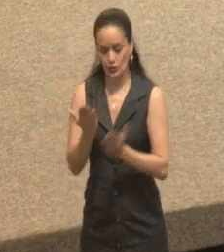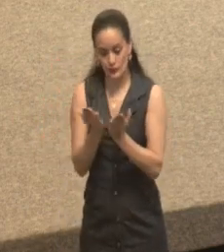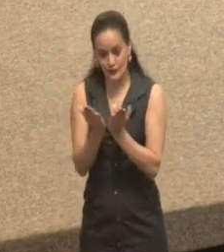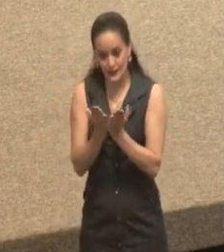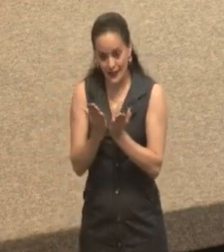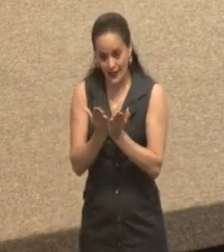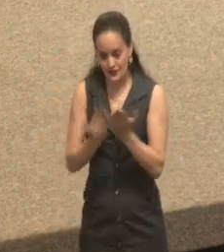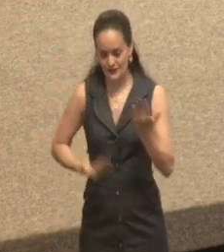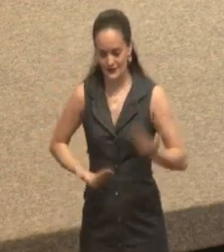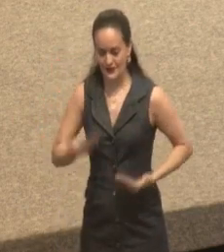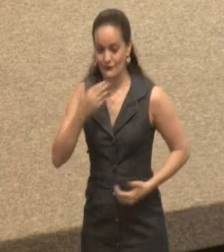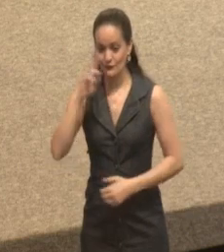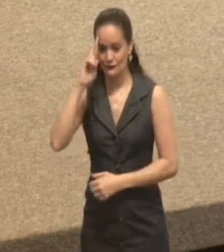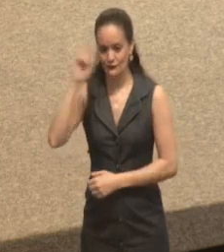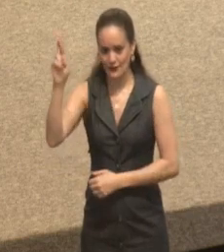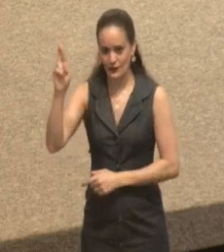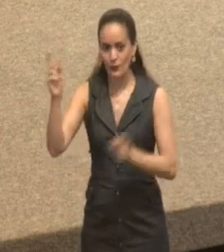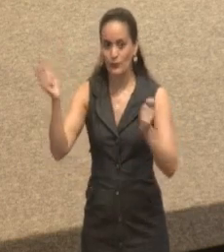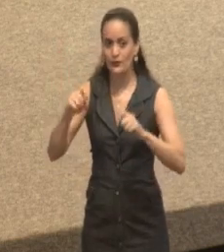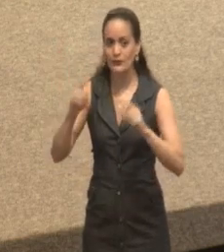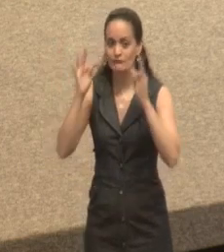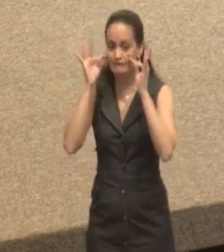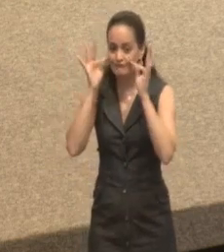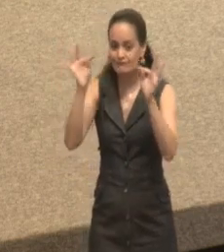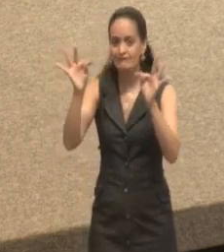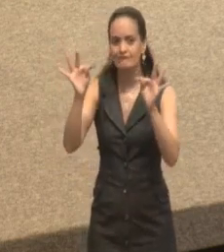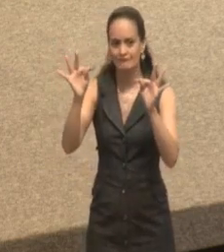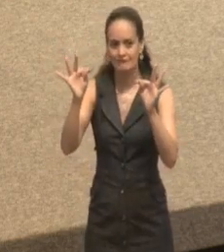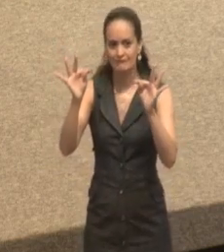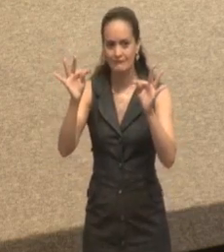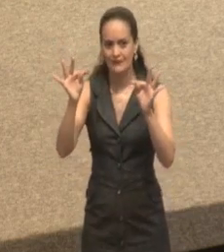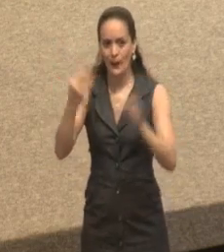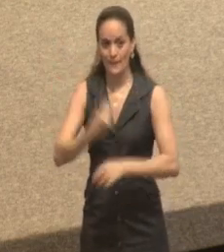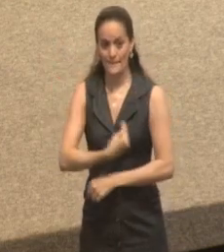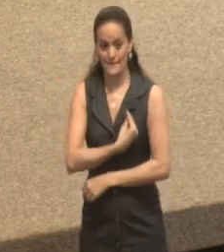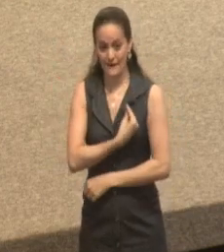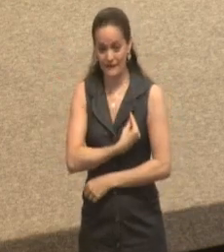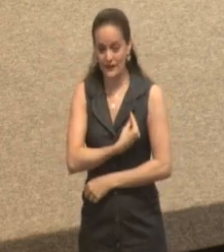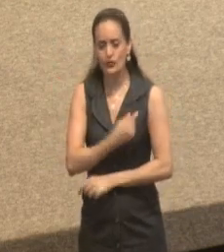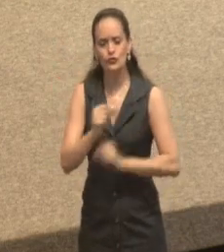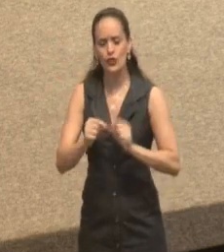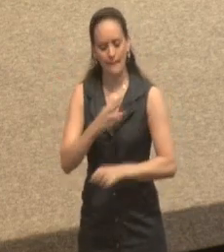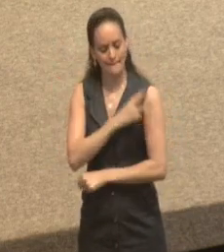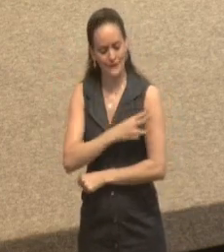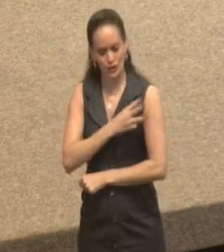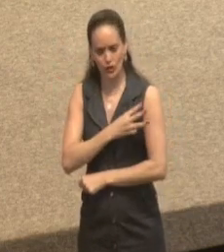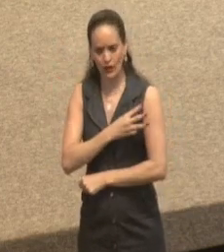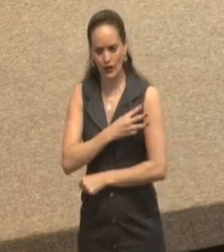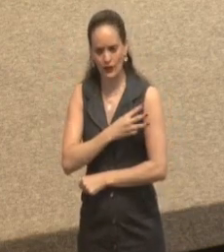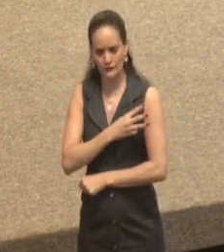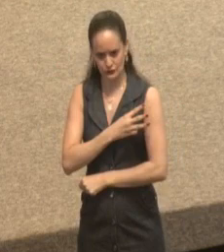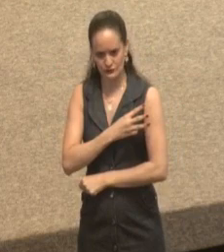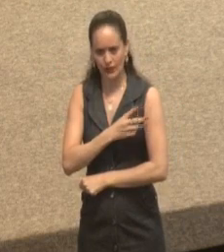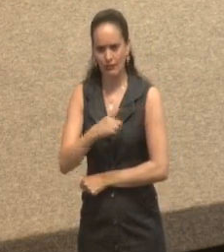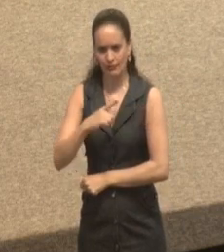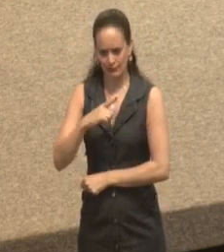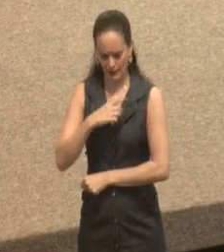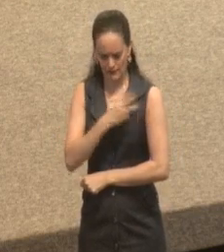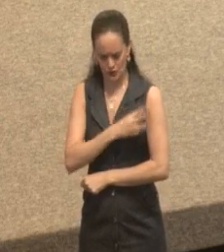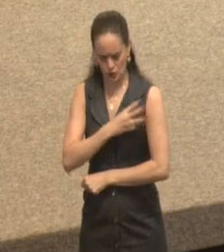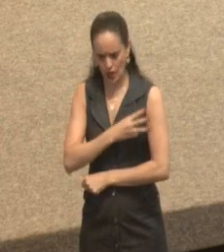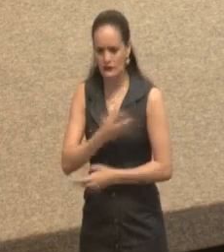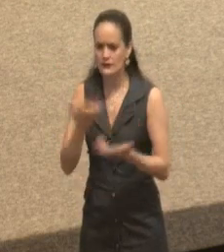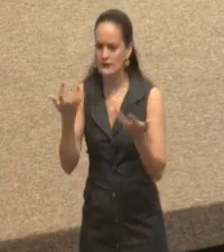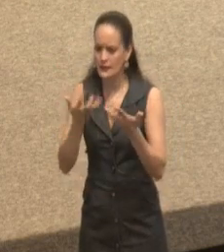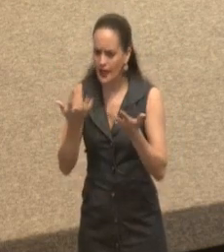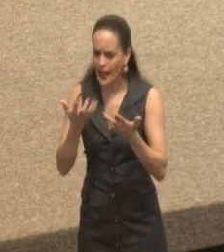Senhor, mudar cada realidade ali, através de cada missionário. Missionários que são nossos missionários, eles fazem questão